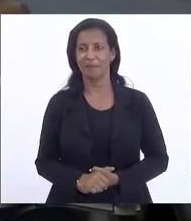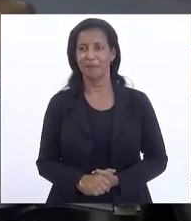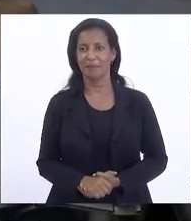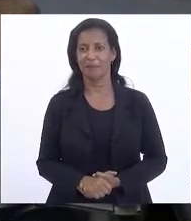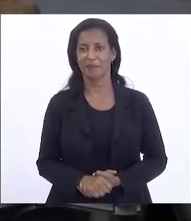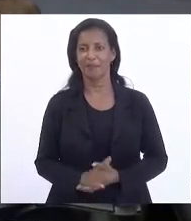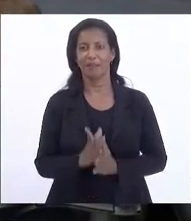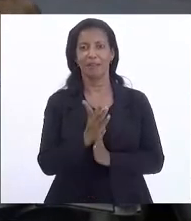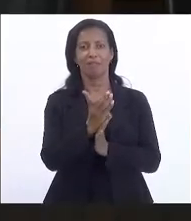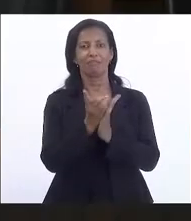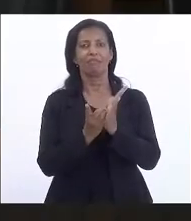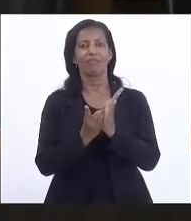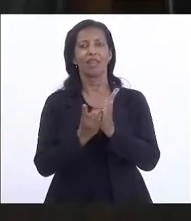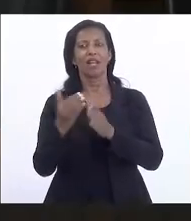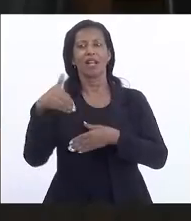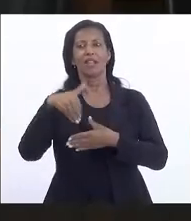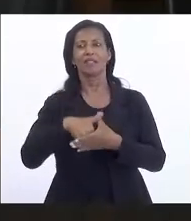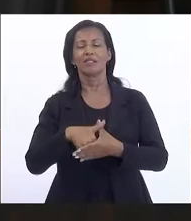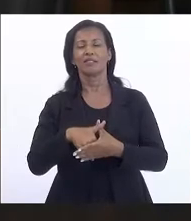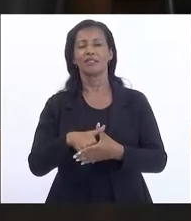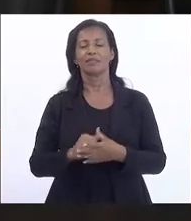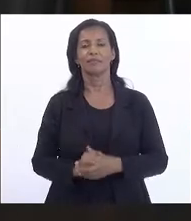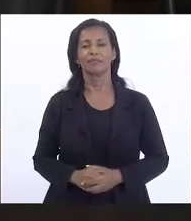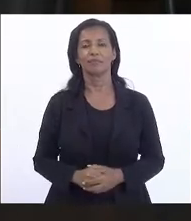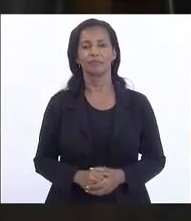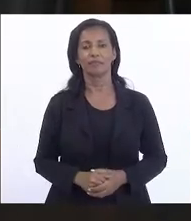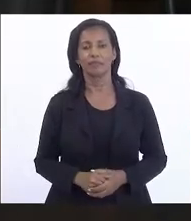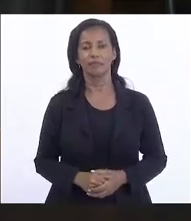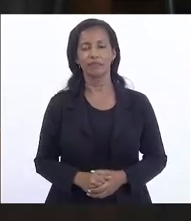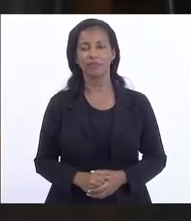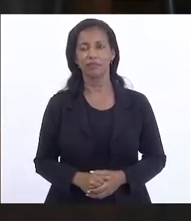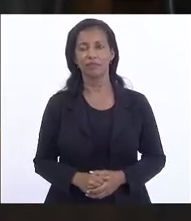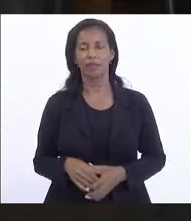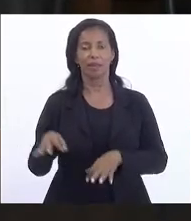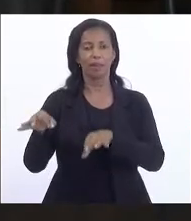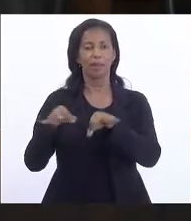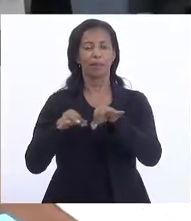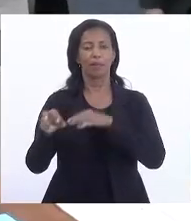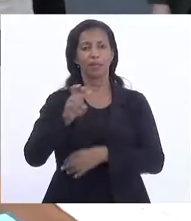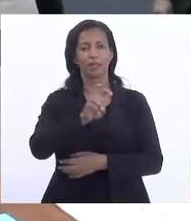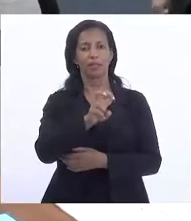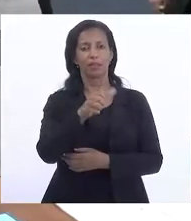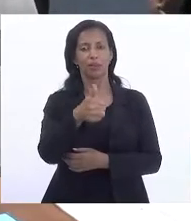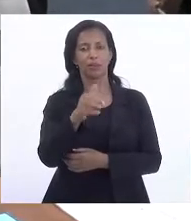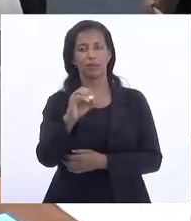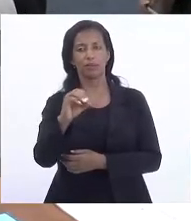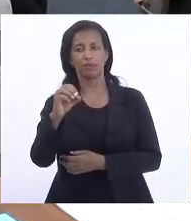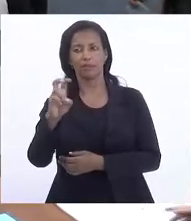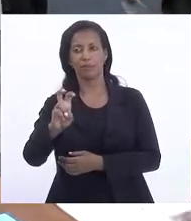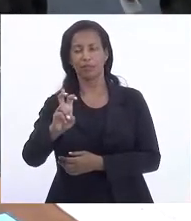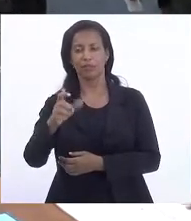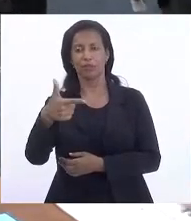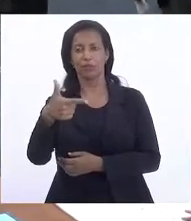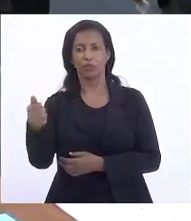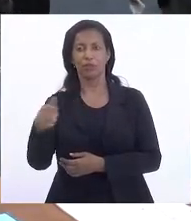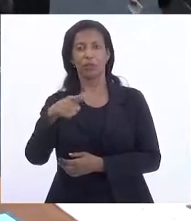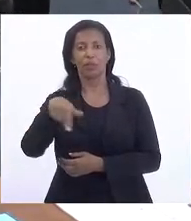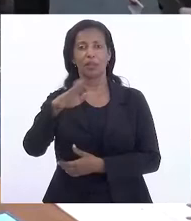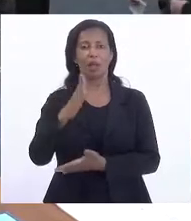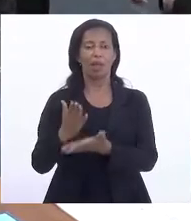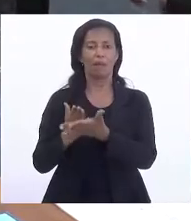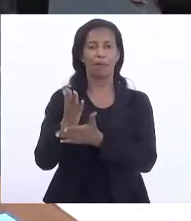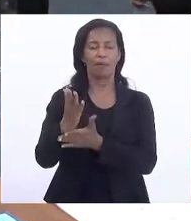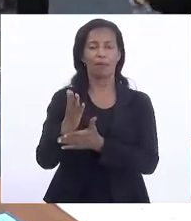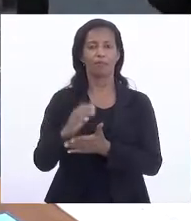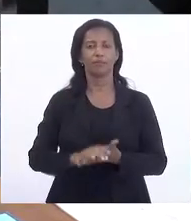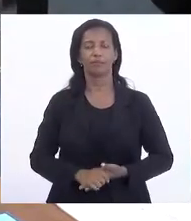Declaração de voto. Vamos votar. O substitutivo é o projeto de lei 5105 de 21, senhores que aprovam, conforme a final